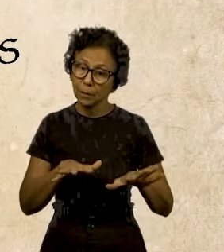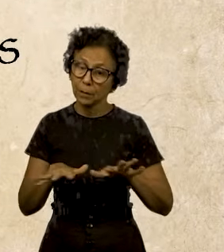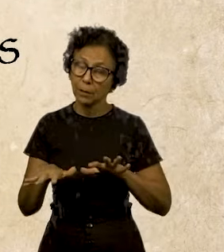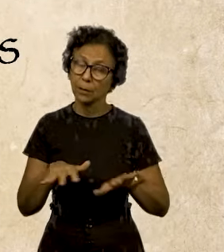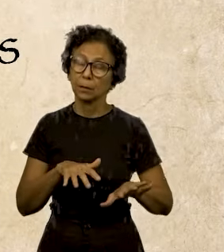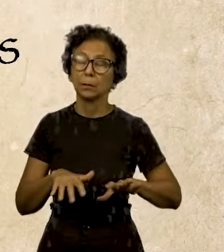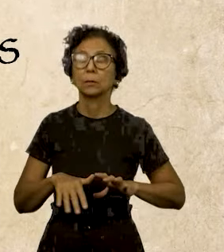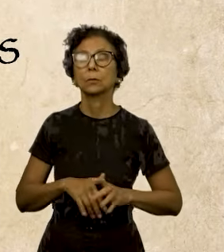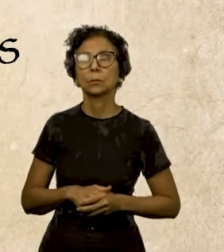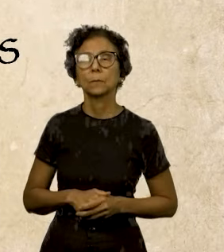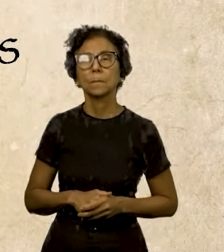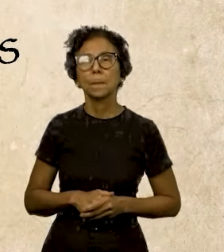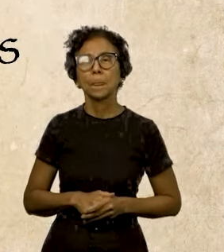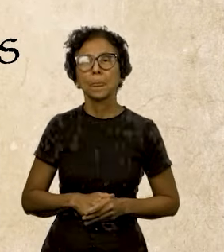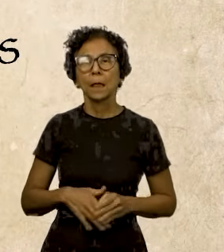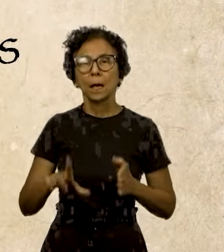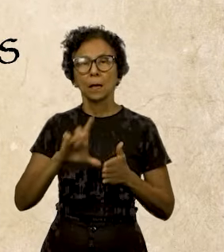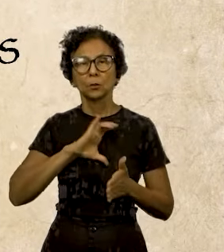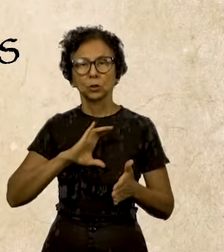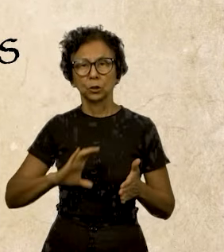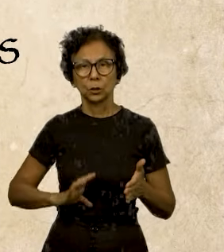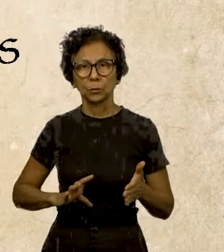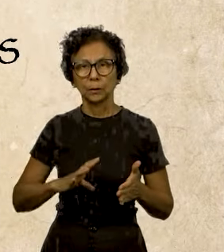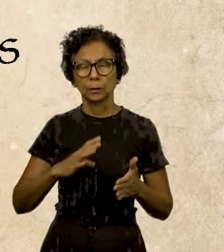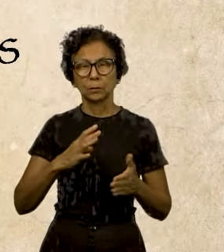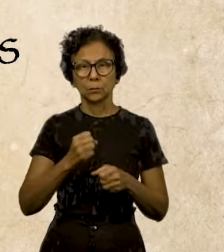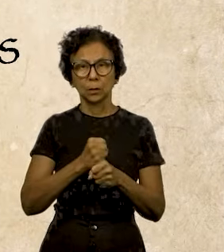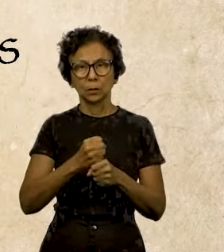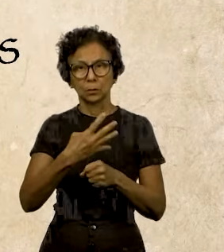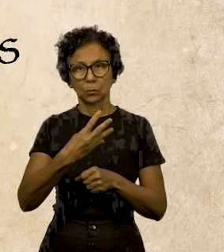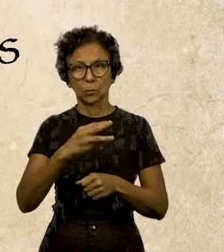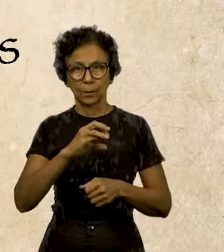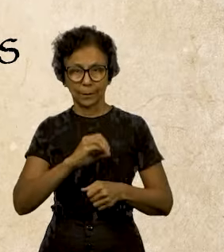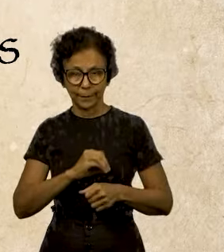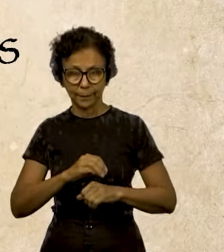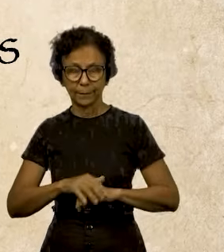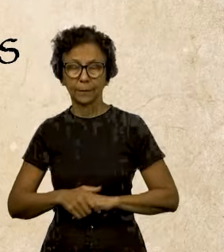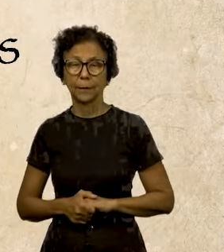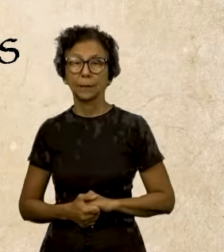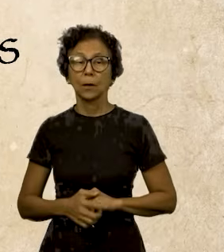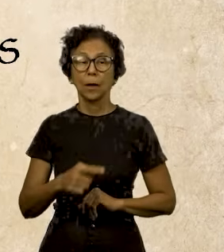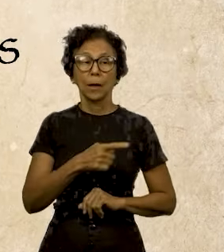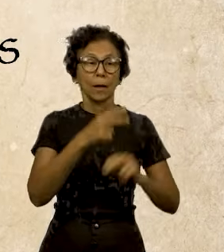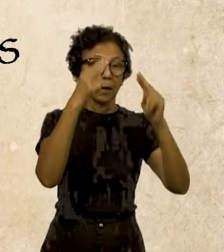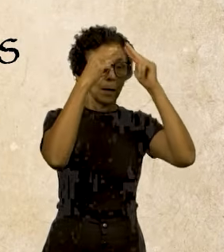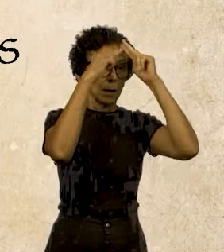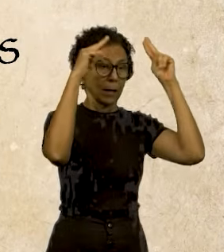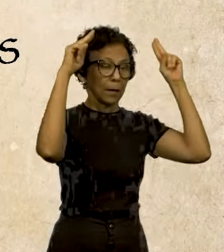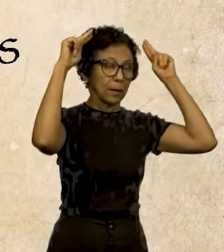Roma, 40 a.C., ele põe então Herodes como rei